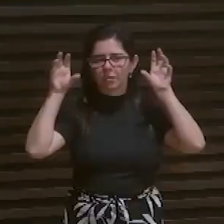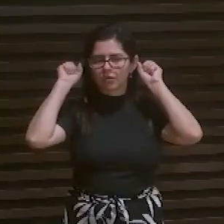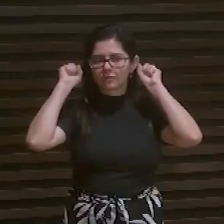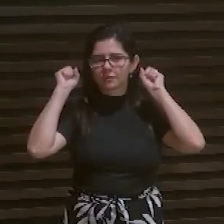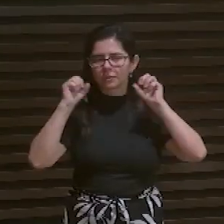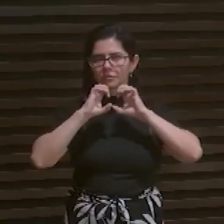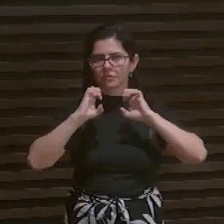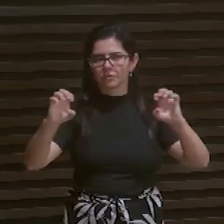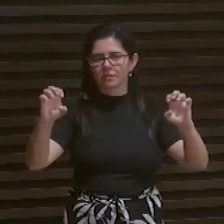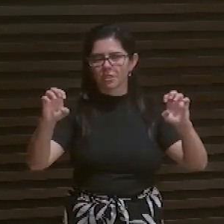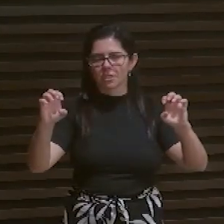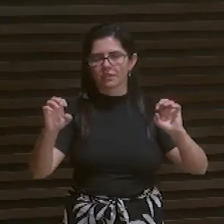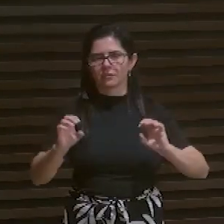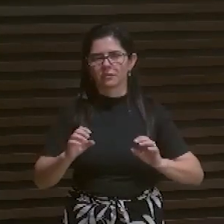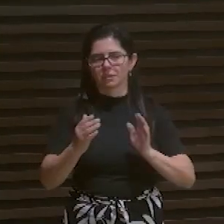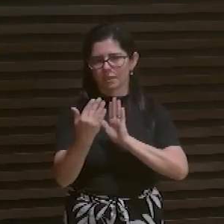diariamente.